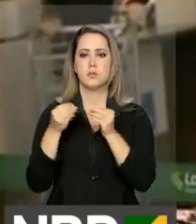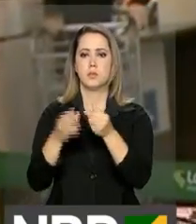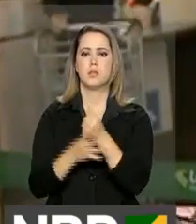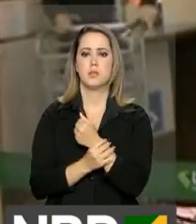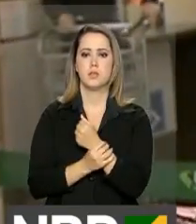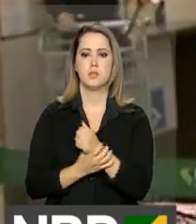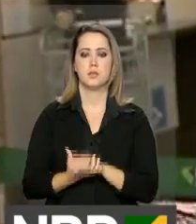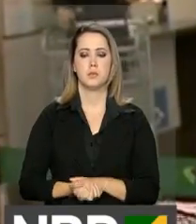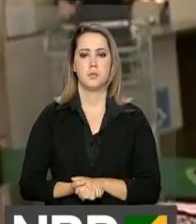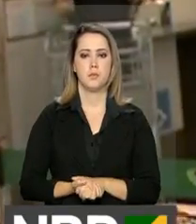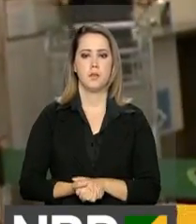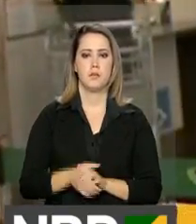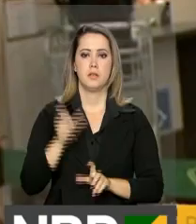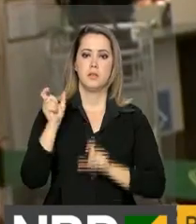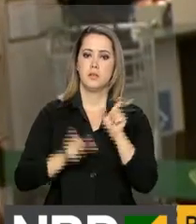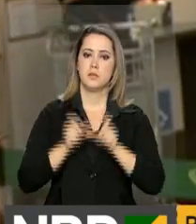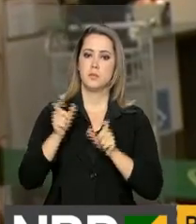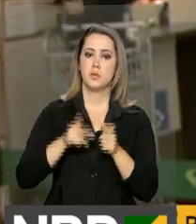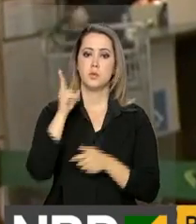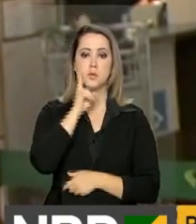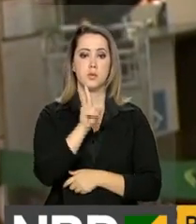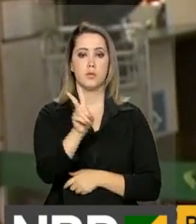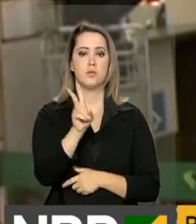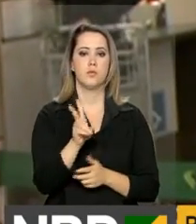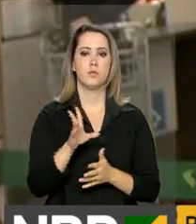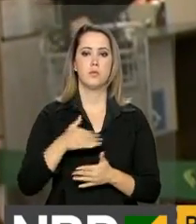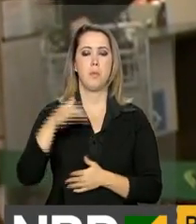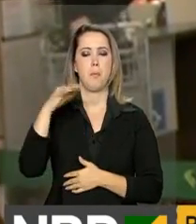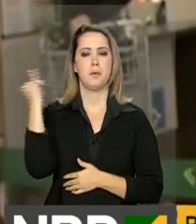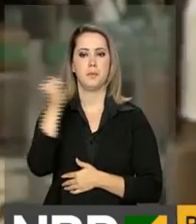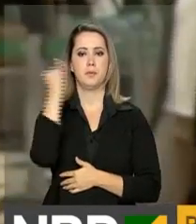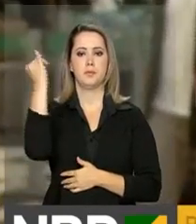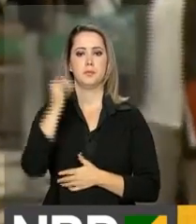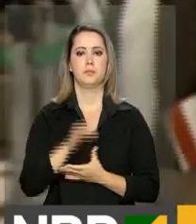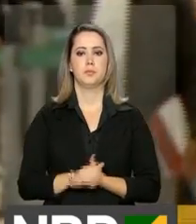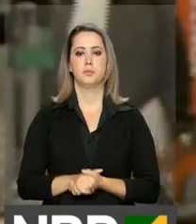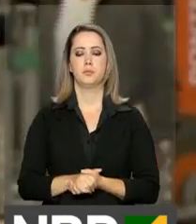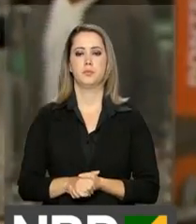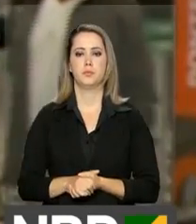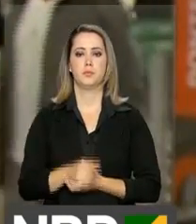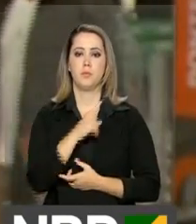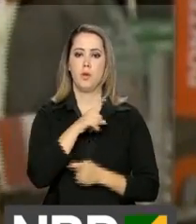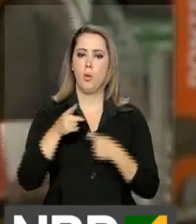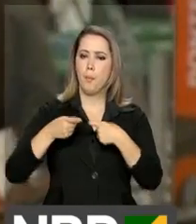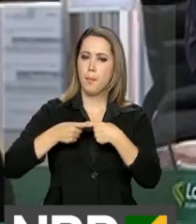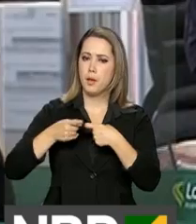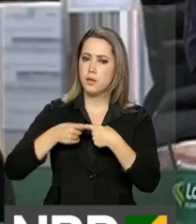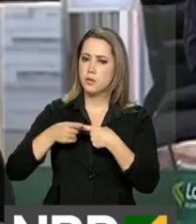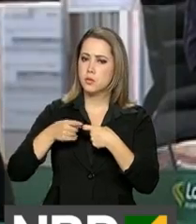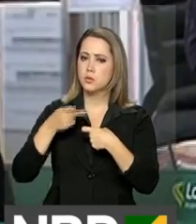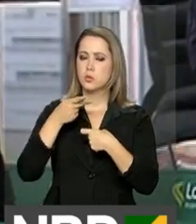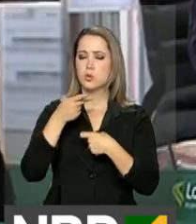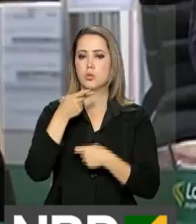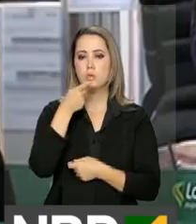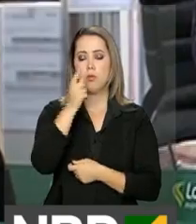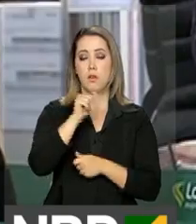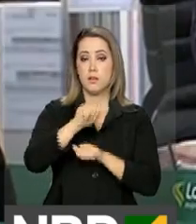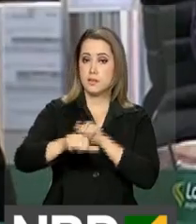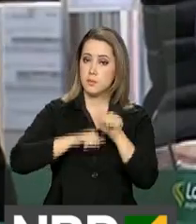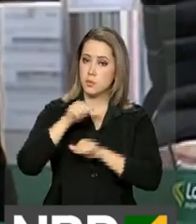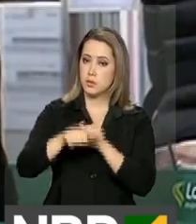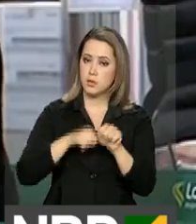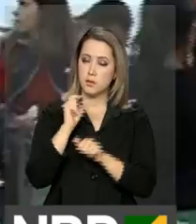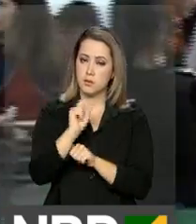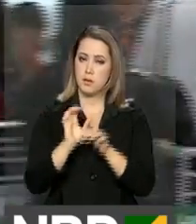cada vez mais o consumidor está sem visto né com mais importância à opinião do médico fernando nobre as mudanças fazem com que as